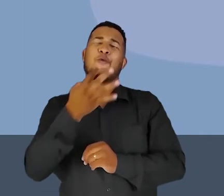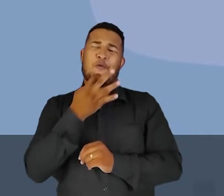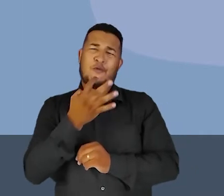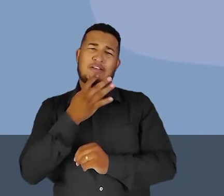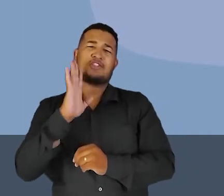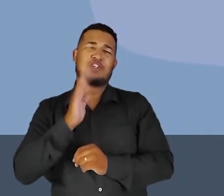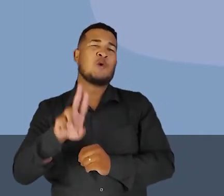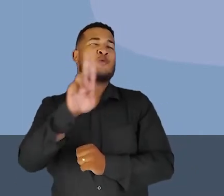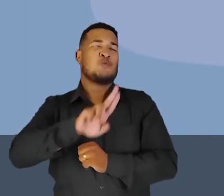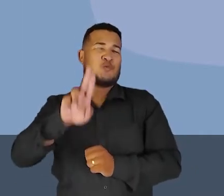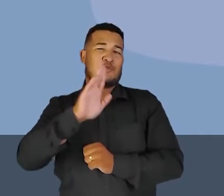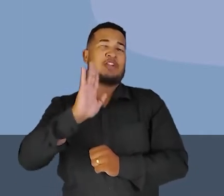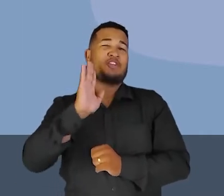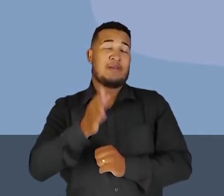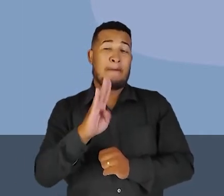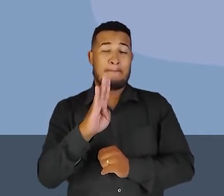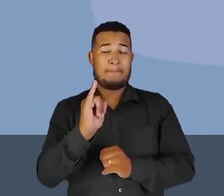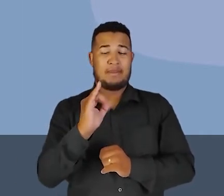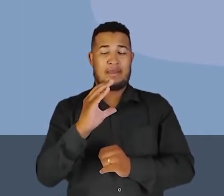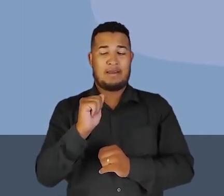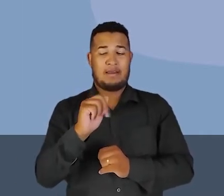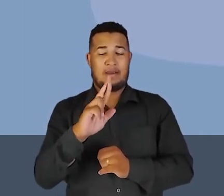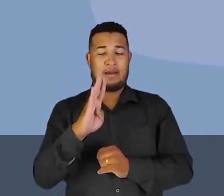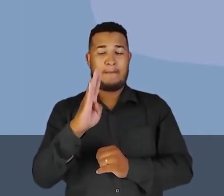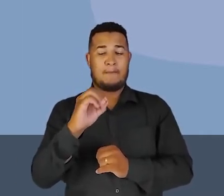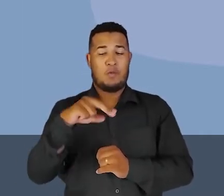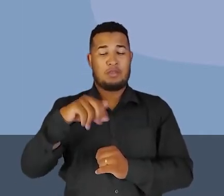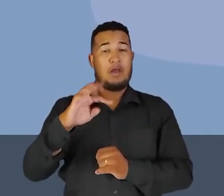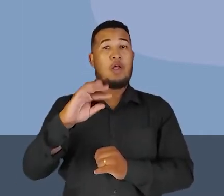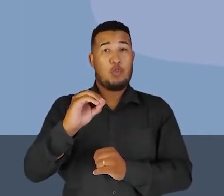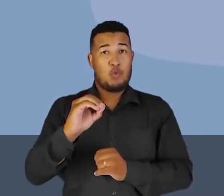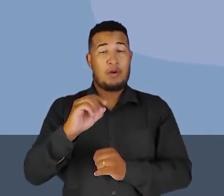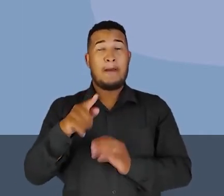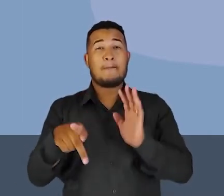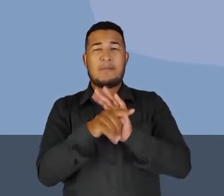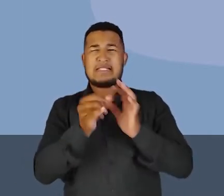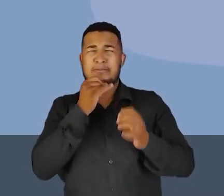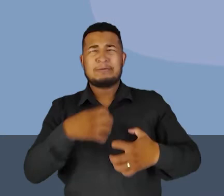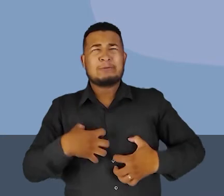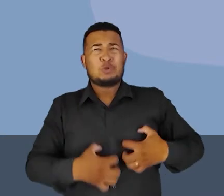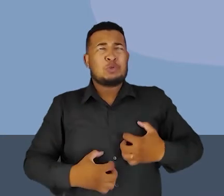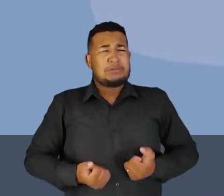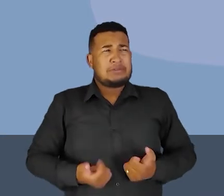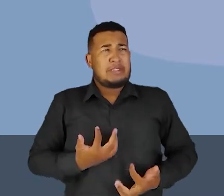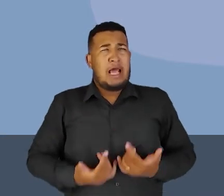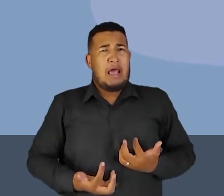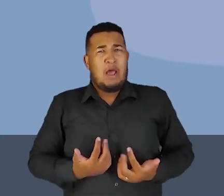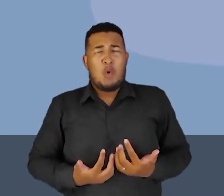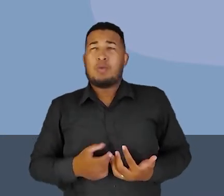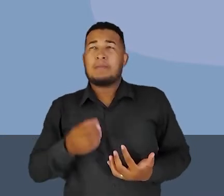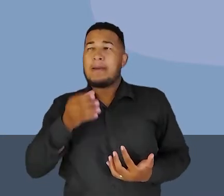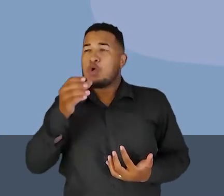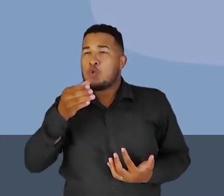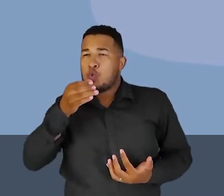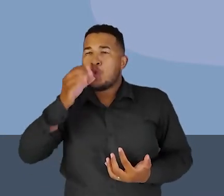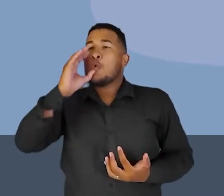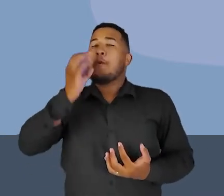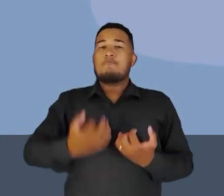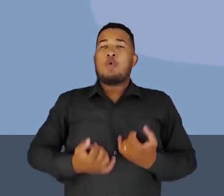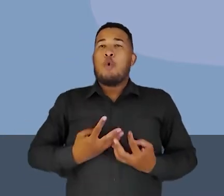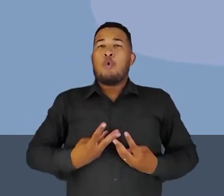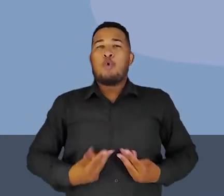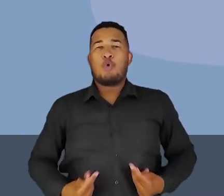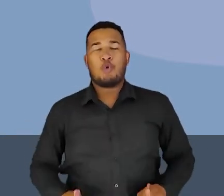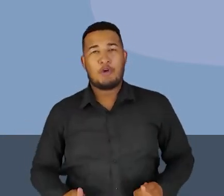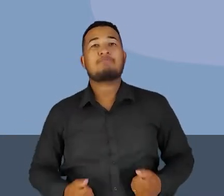usou, né, gente? O bicarbonato, conhecido como sal de fruta, ele é usado como antiácido, ele é